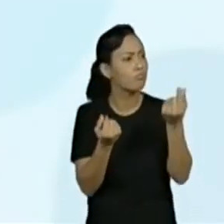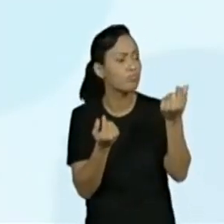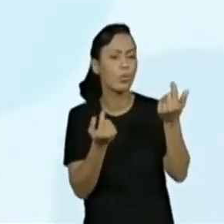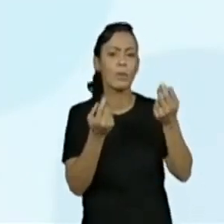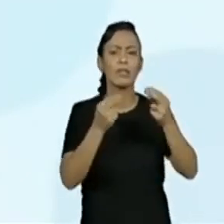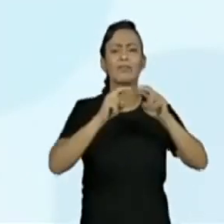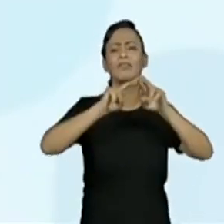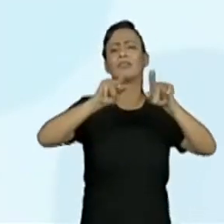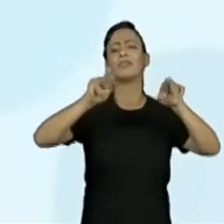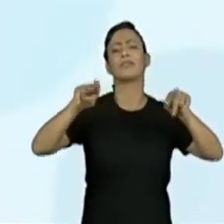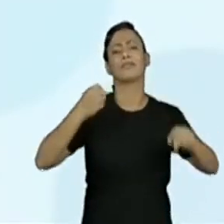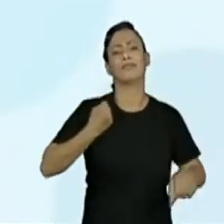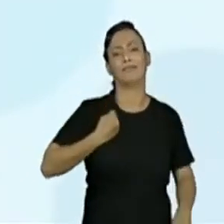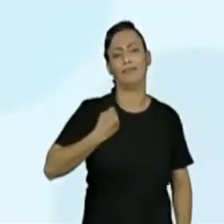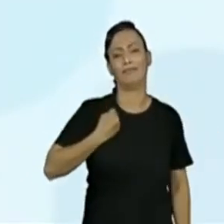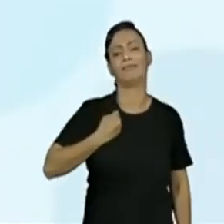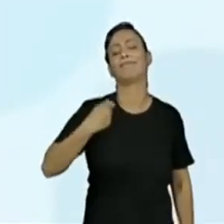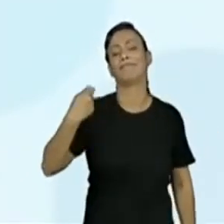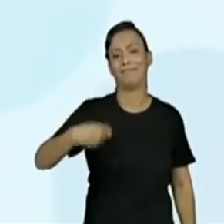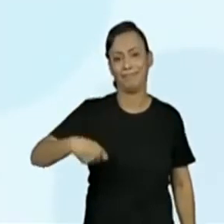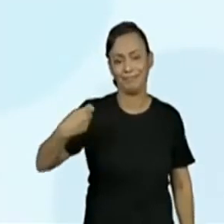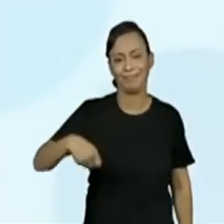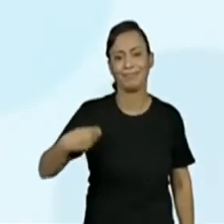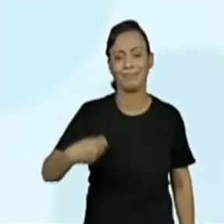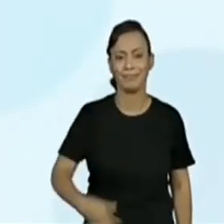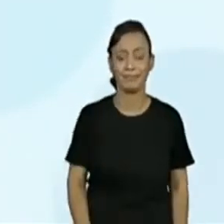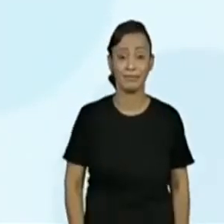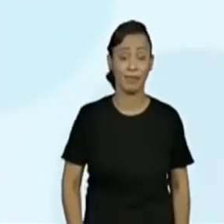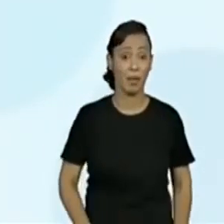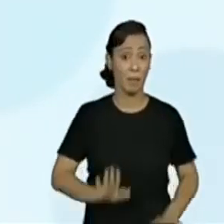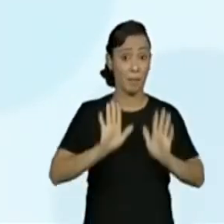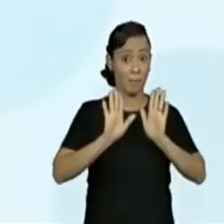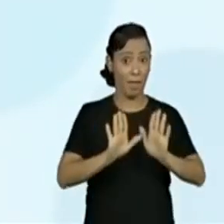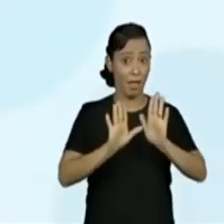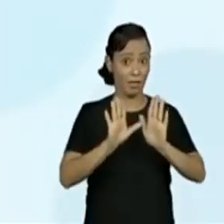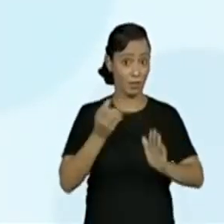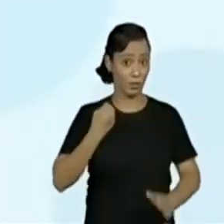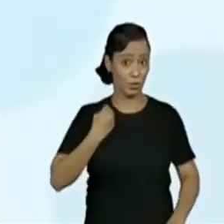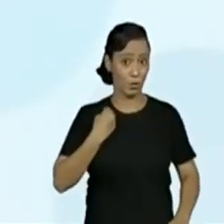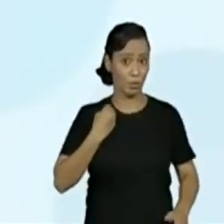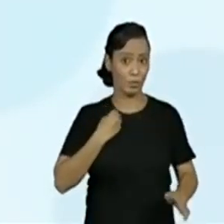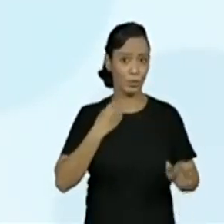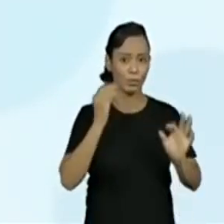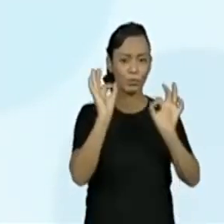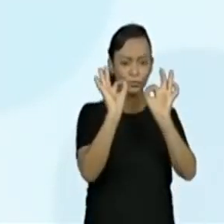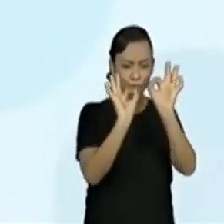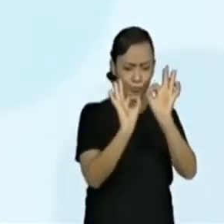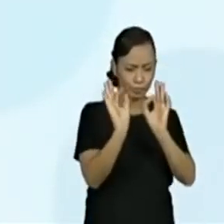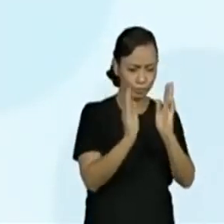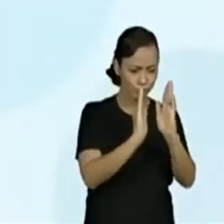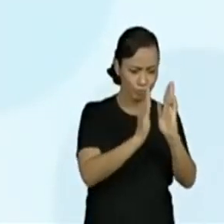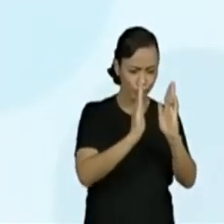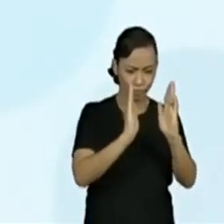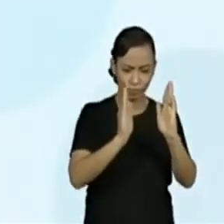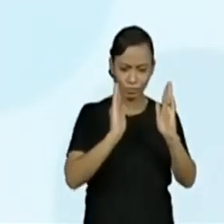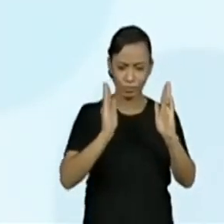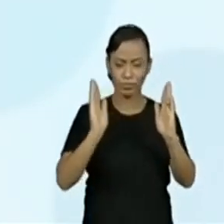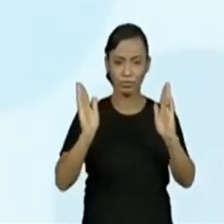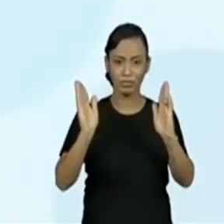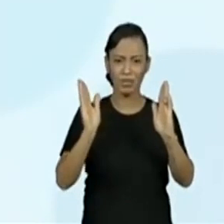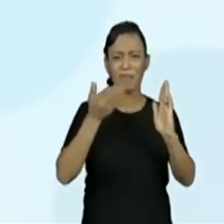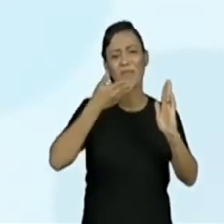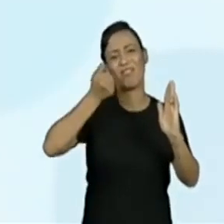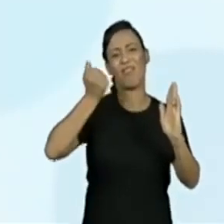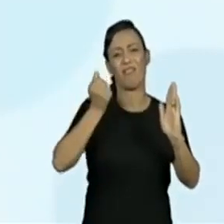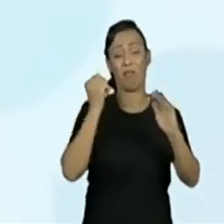E eles ficam assim, mais bonitinhos, mais fáceis de observar, se tiverem organizados, sim, não